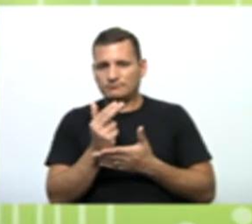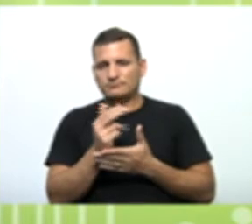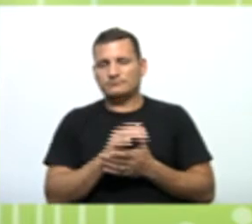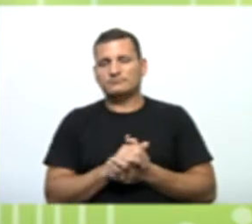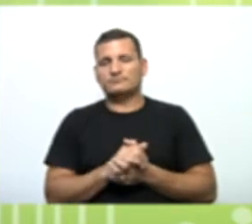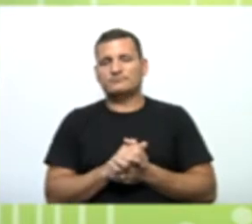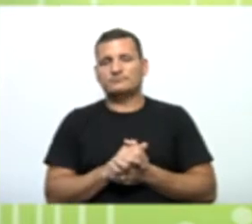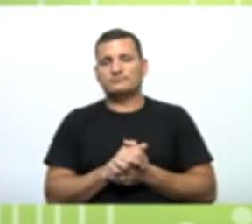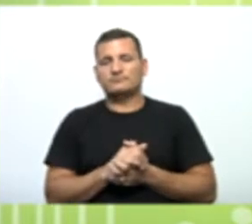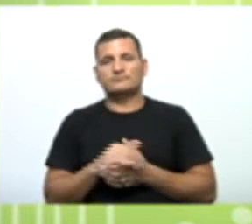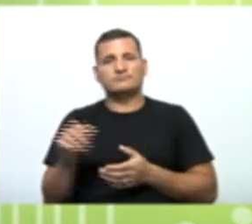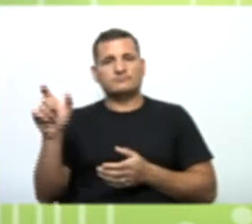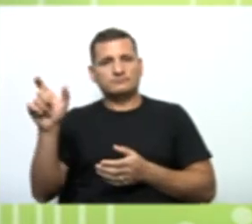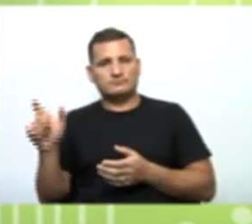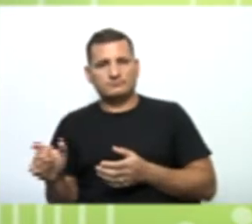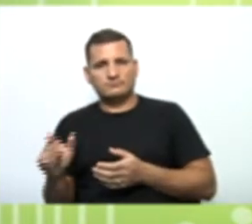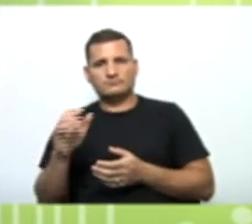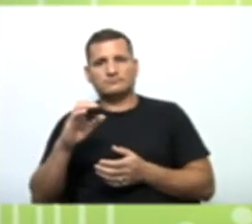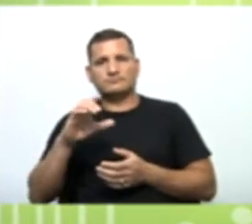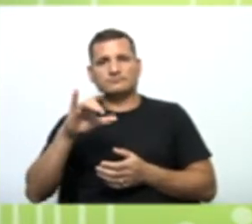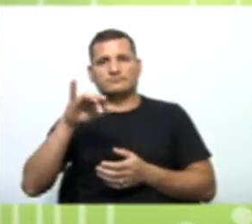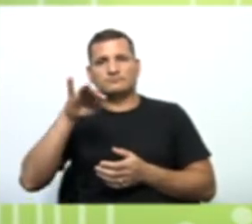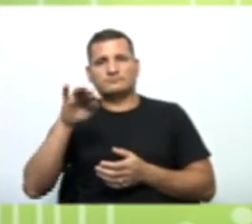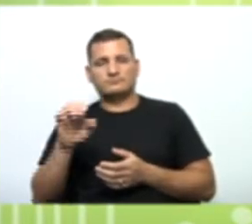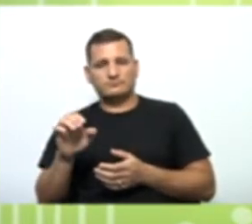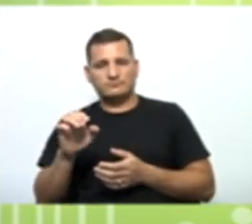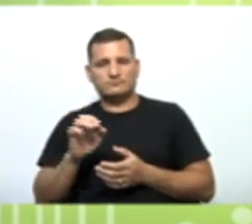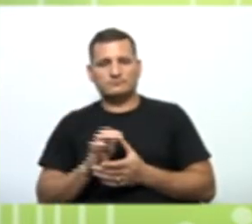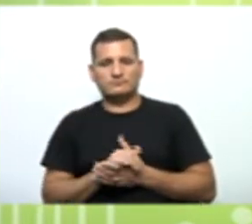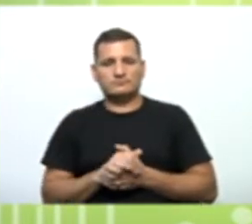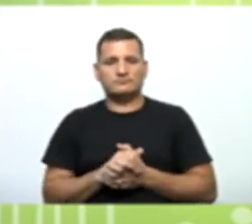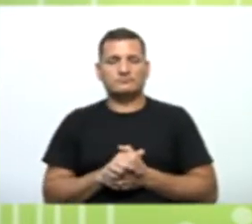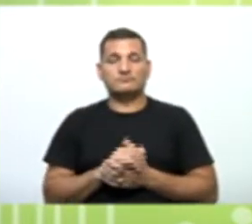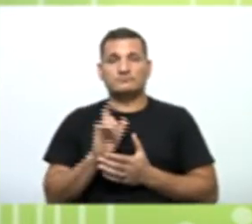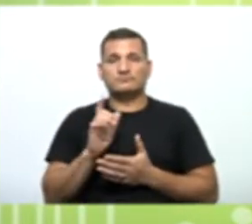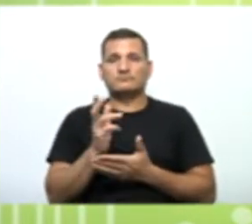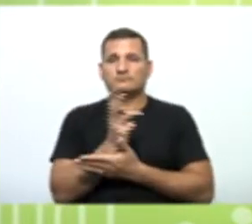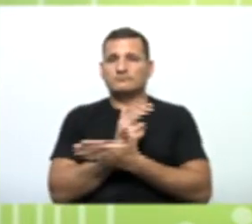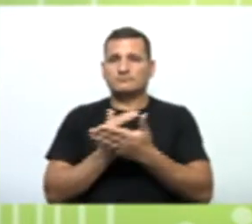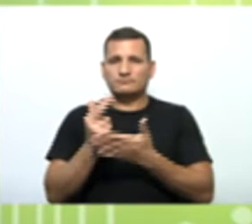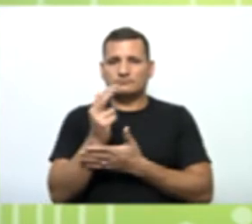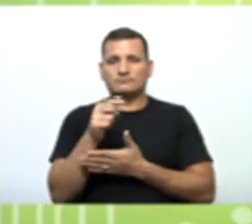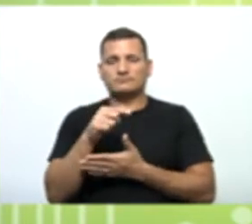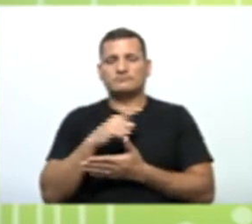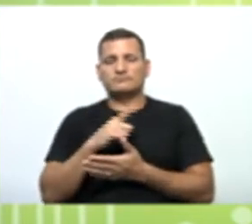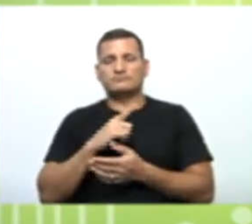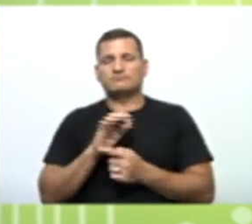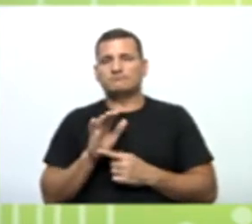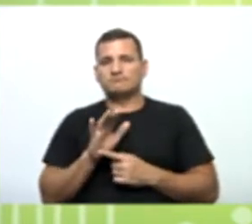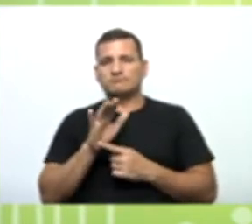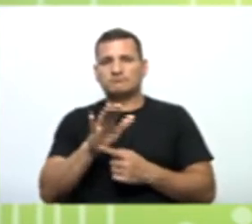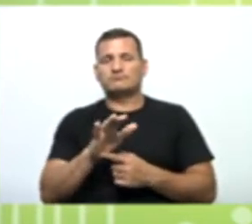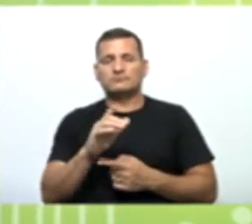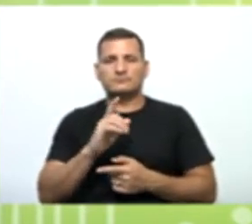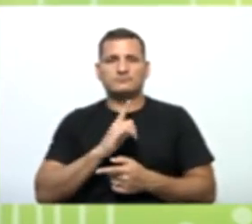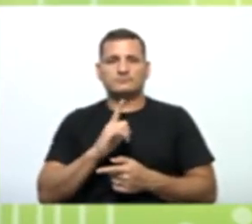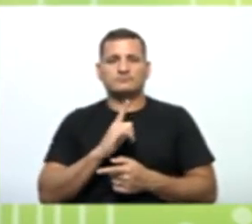interfaces e o cliente. O wireframe vai ajudar nisso, porque o que